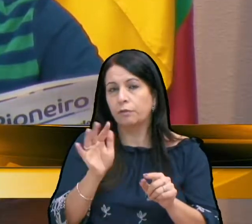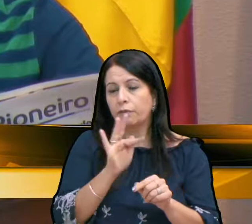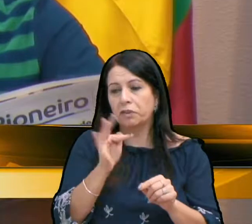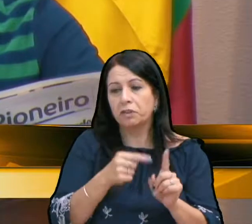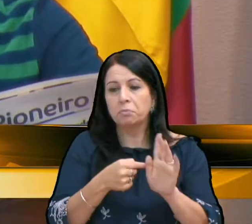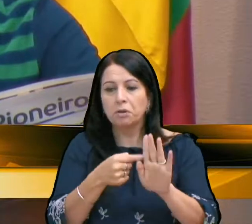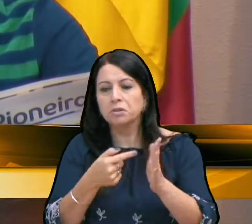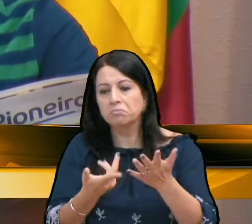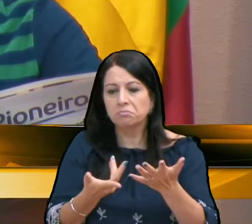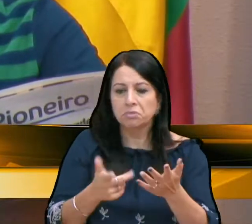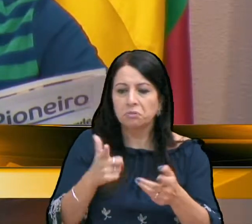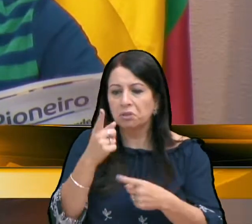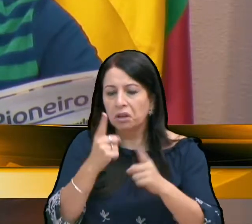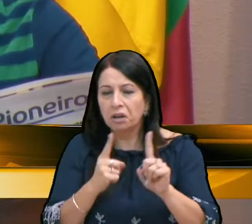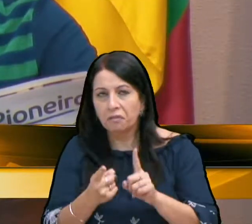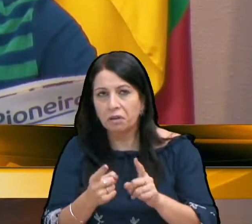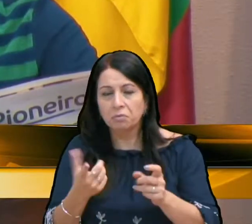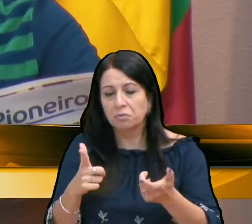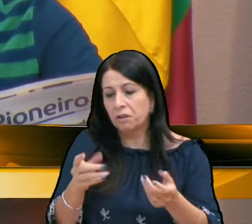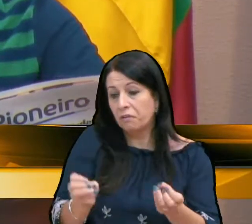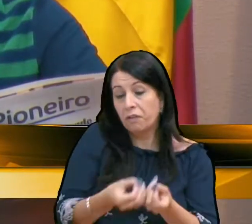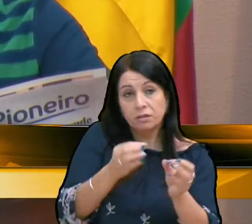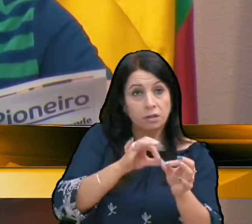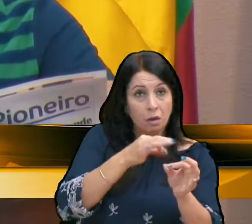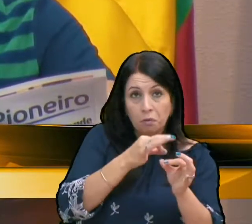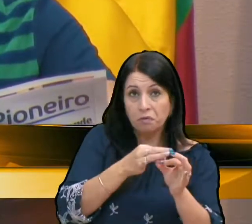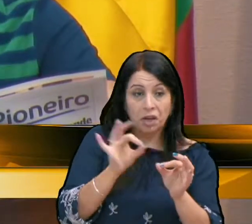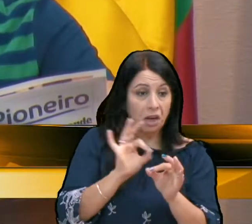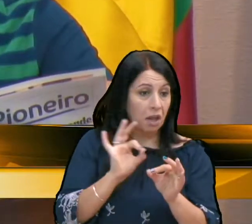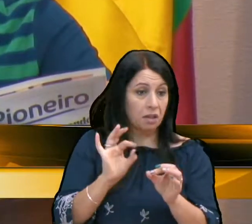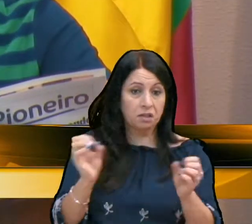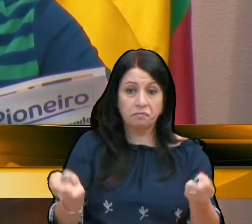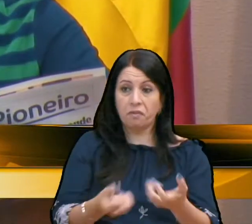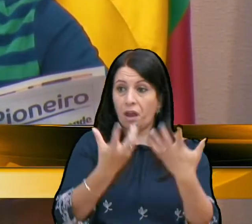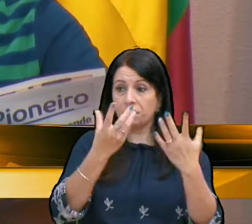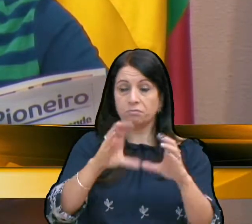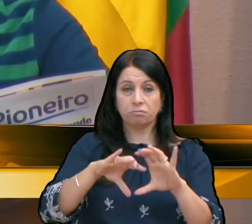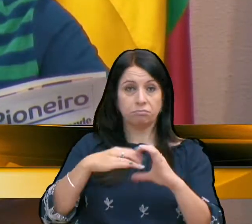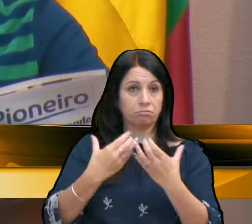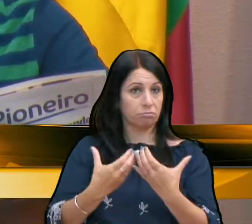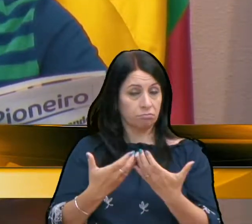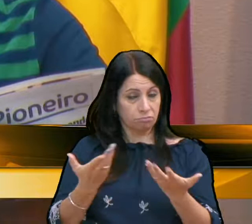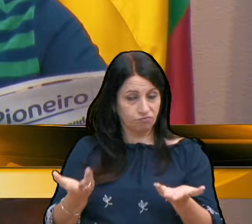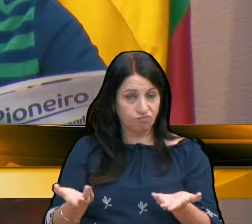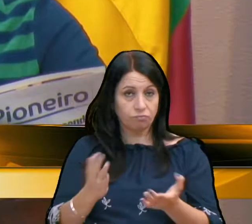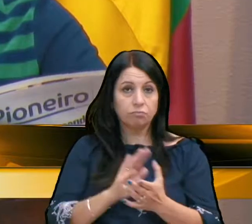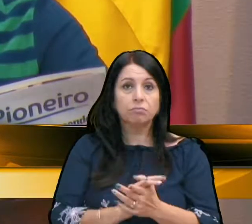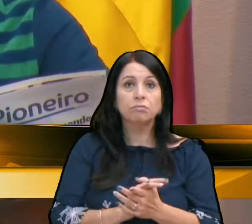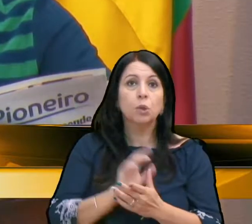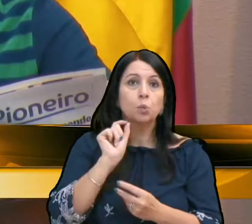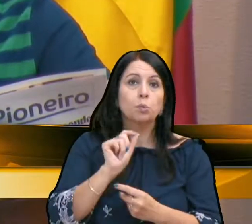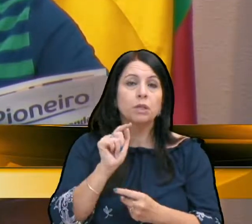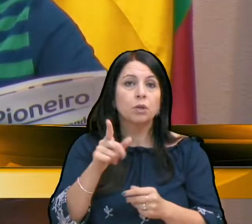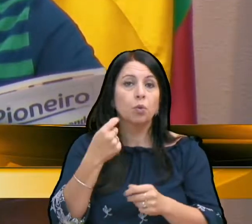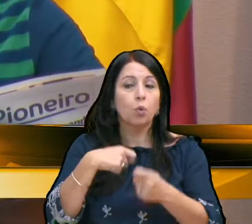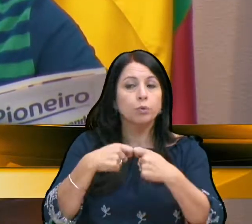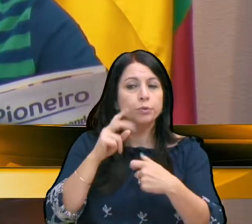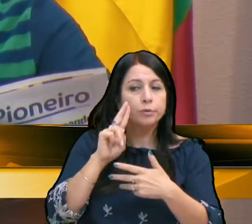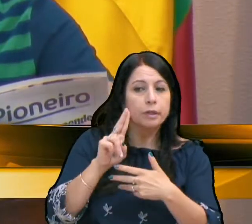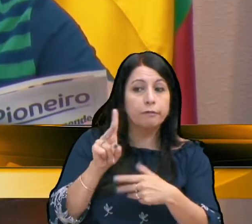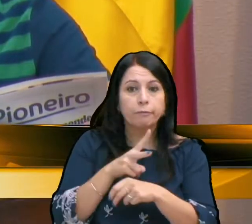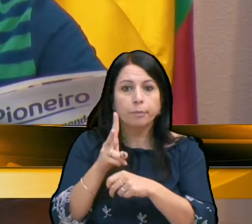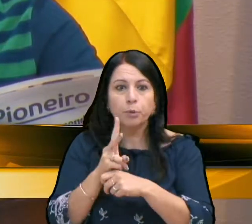Sul. Sem carnaval, sem festa da uva. Nada de celebrações comunitárias, portanto. O negócio é correr atrás